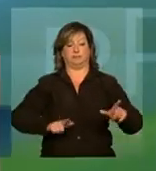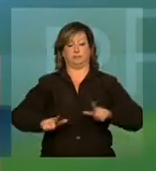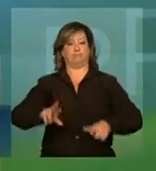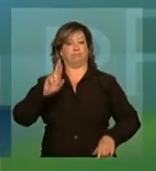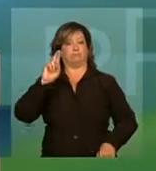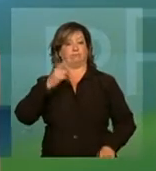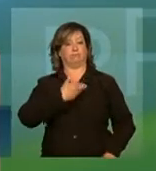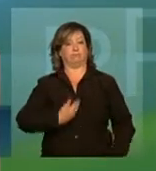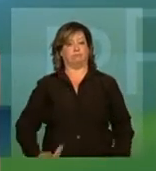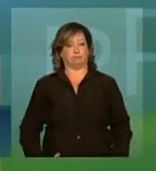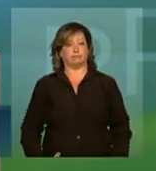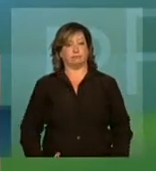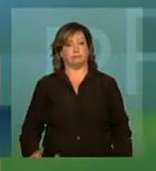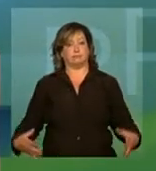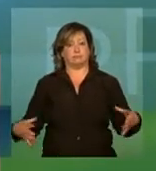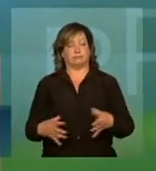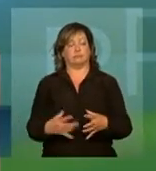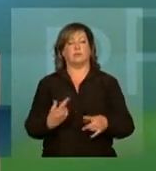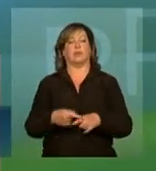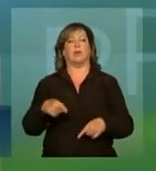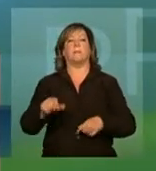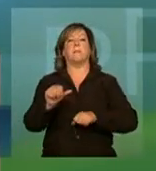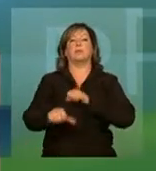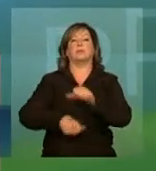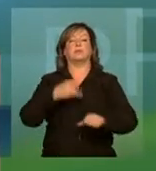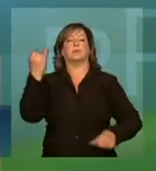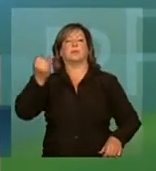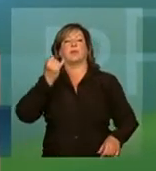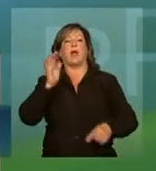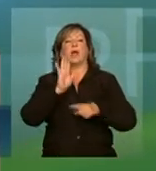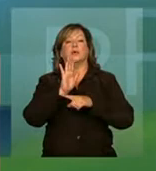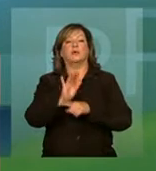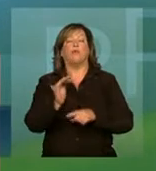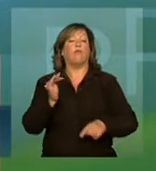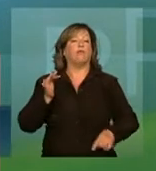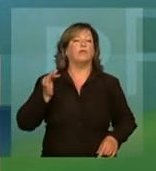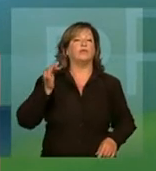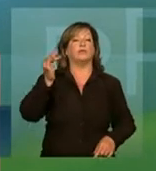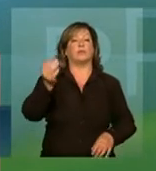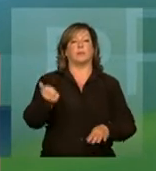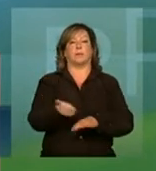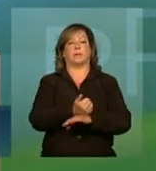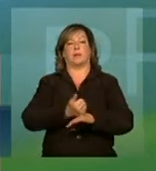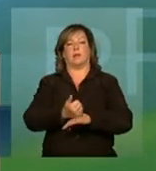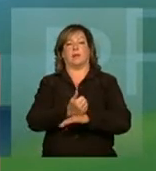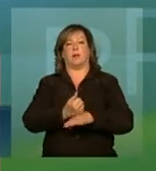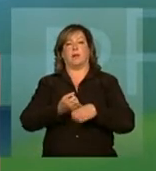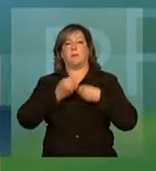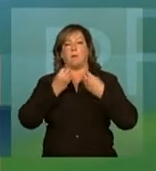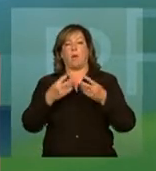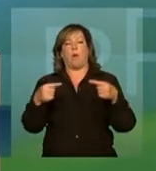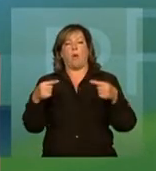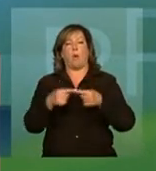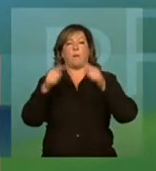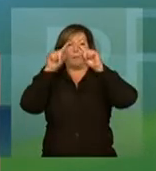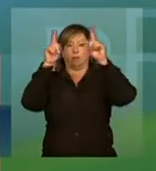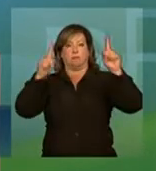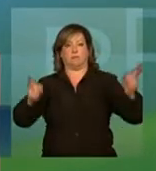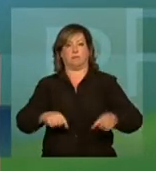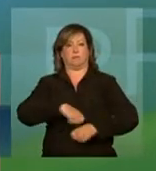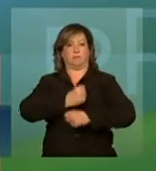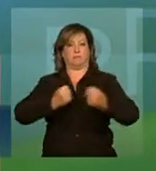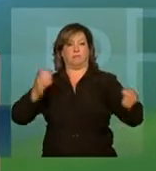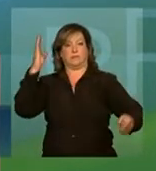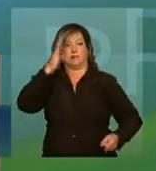público, disposta a levar adiante mudanças relevantes para construir um futuro compatível com a grandeza do Brasil. Contei